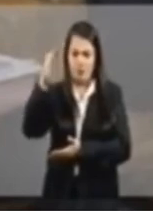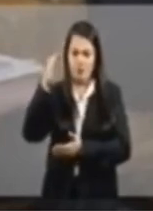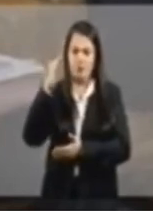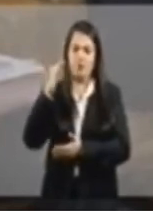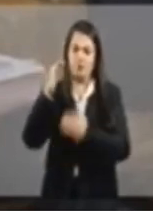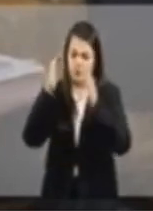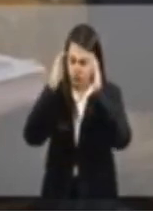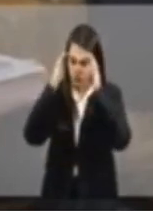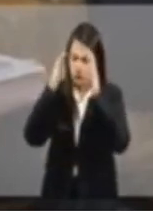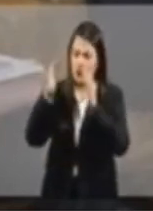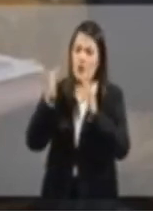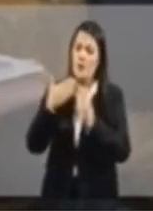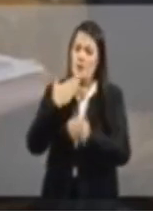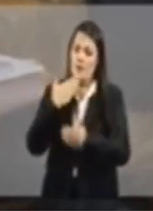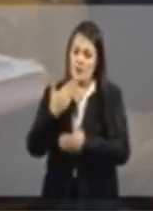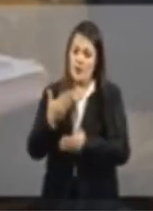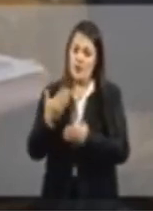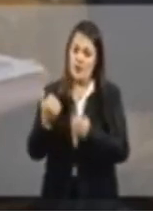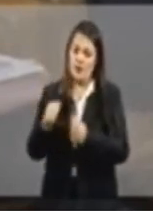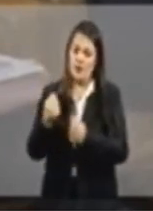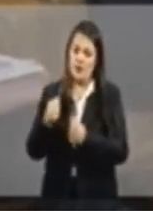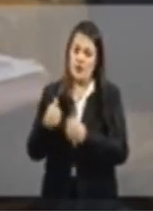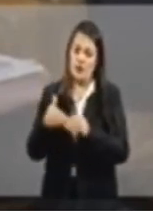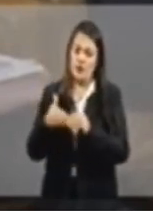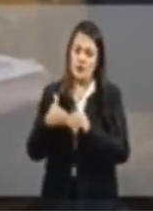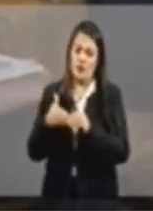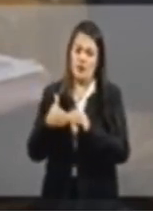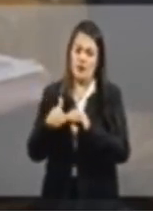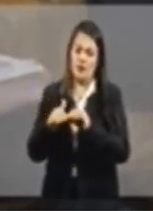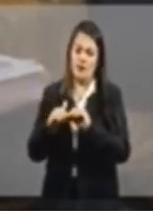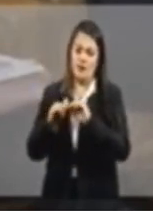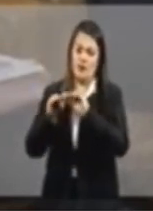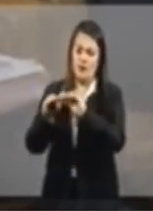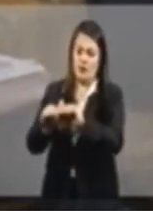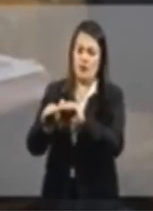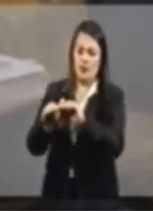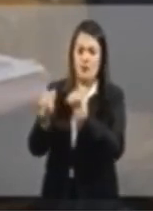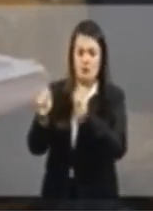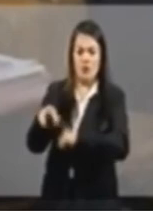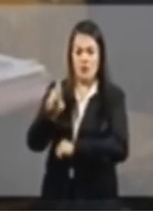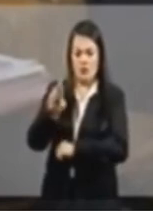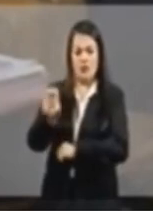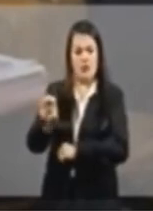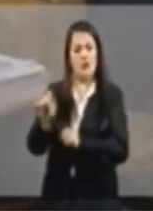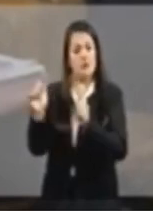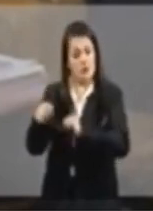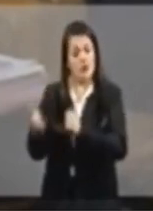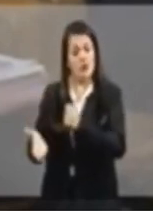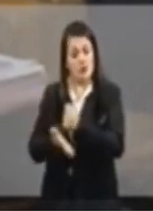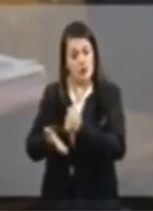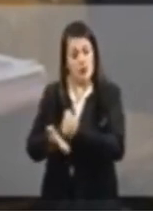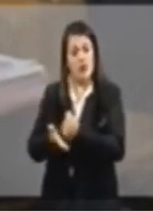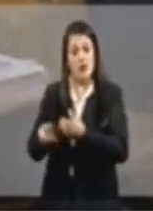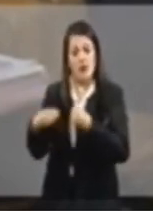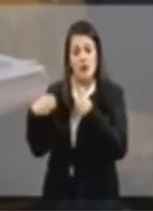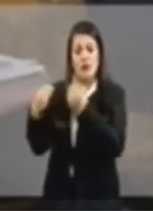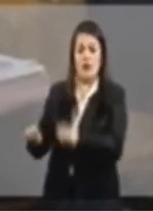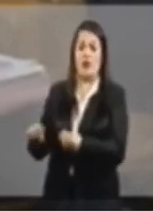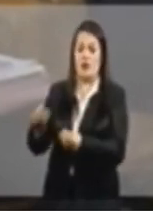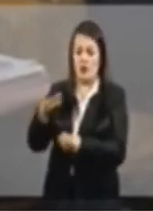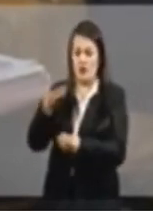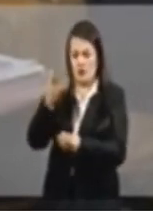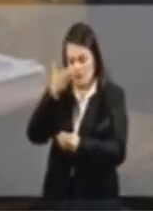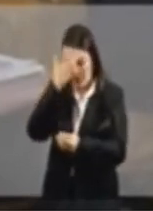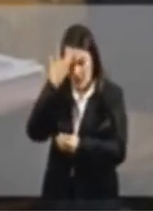pedimos que seja provido o recurso extraordinário que visa à fome na direitos fundamentais dos cidadãos com o próprio compra em pena alternativa pesada